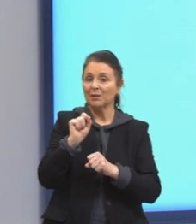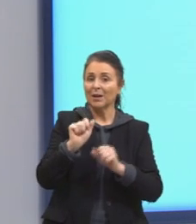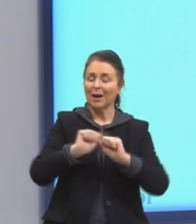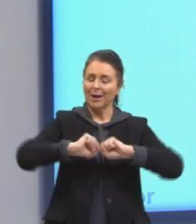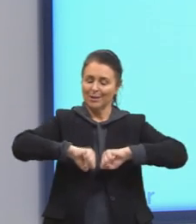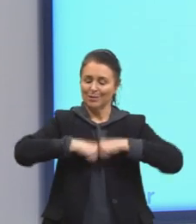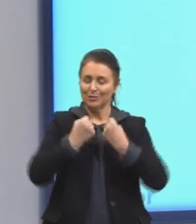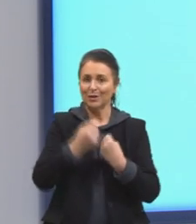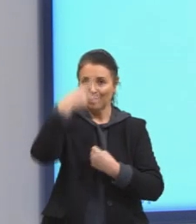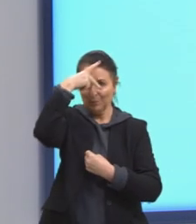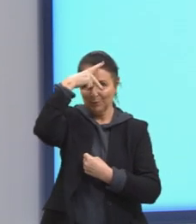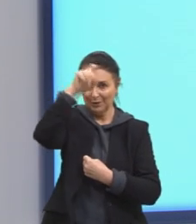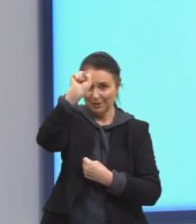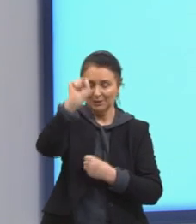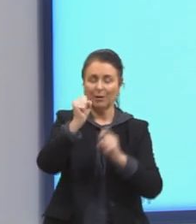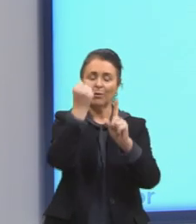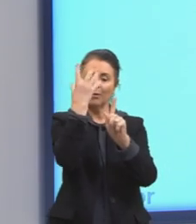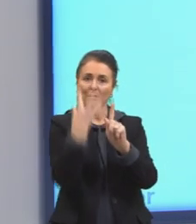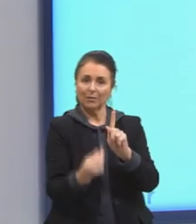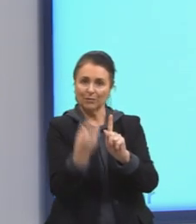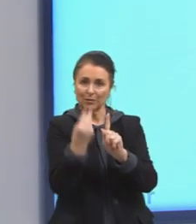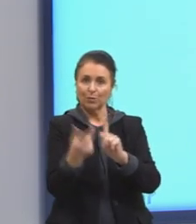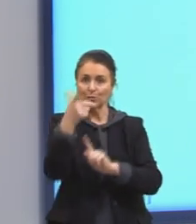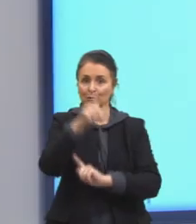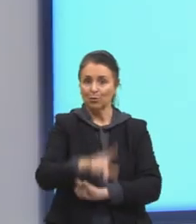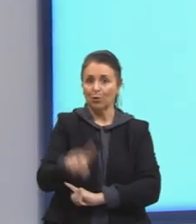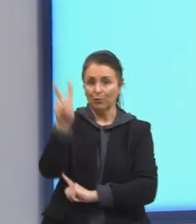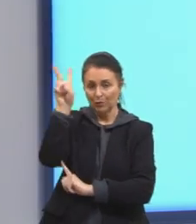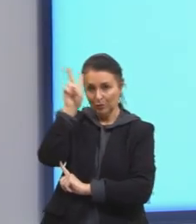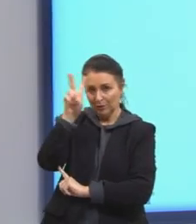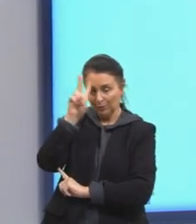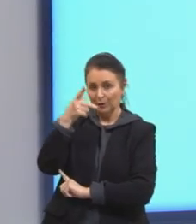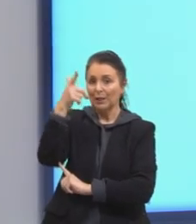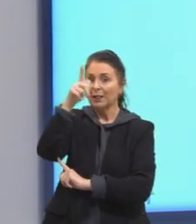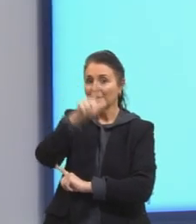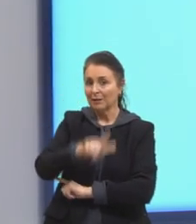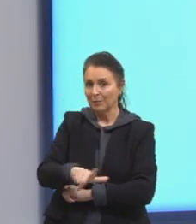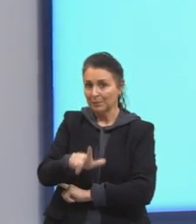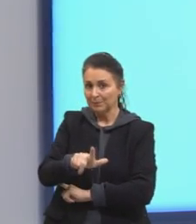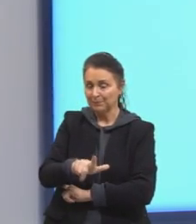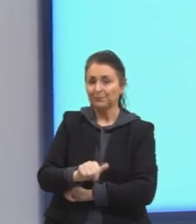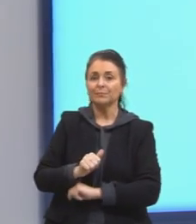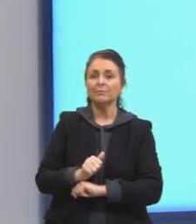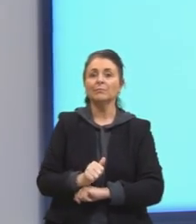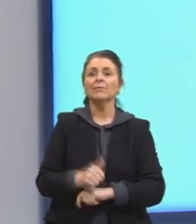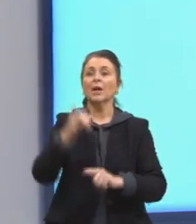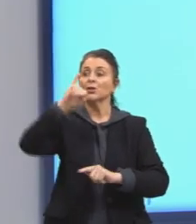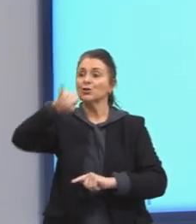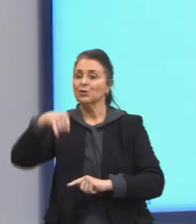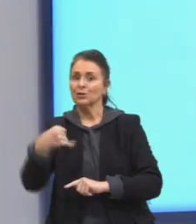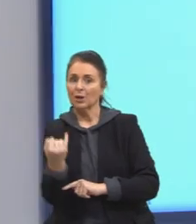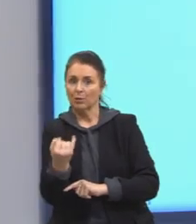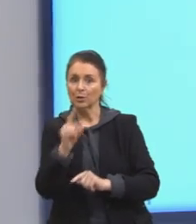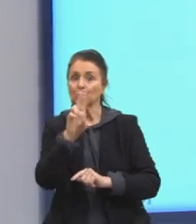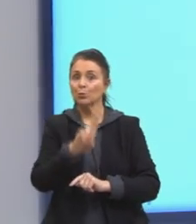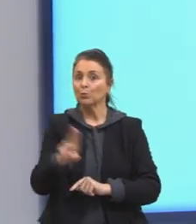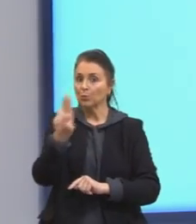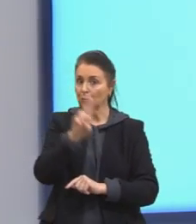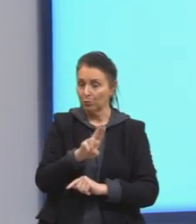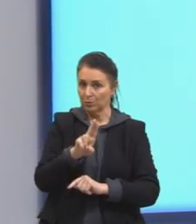gravitacional Tá certo de novo lembrando energia unidade de medida Joule e calorias